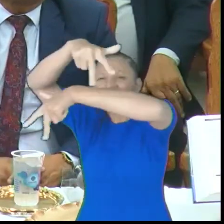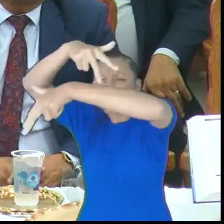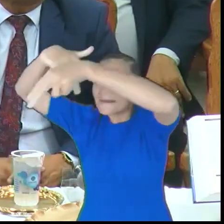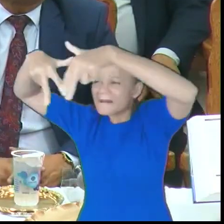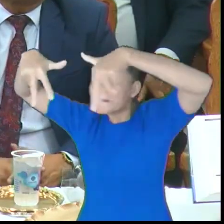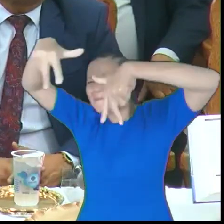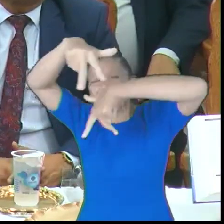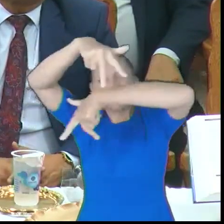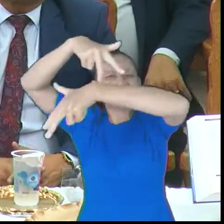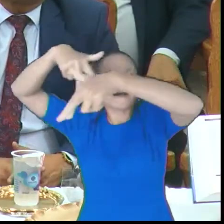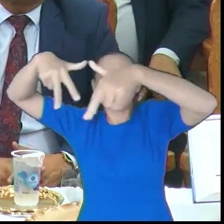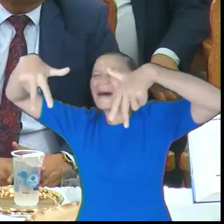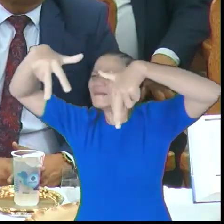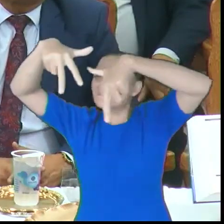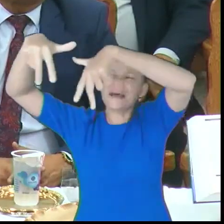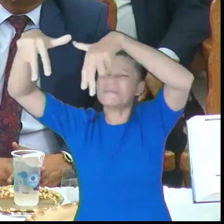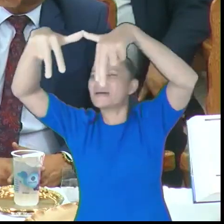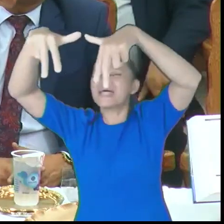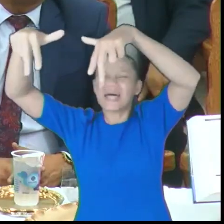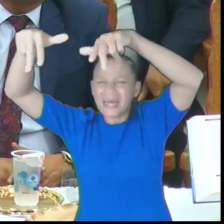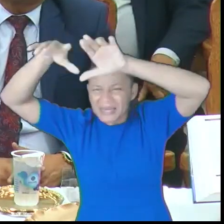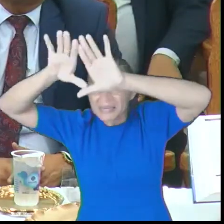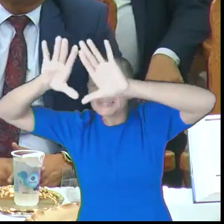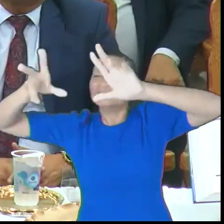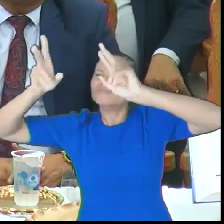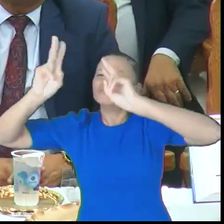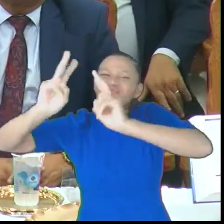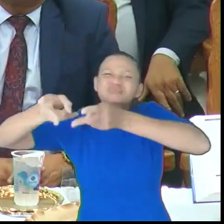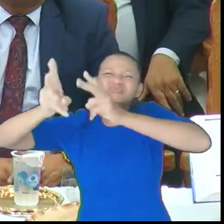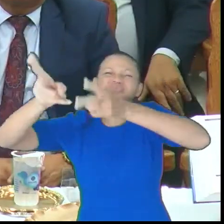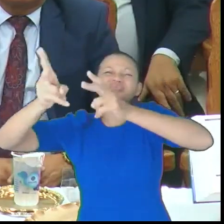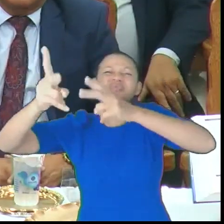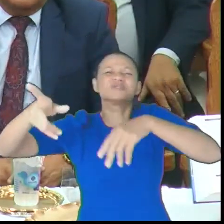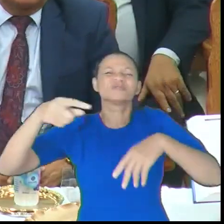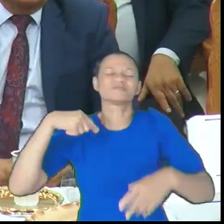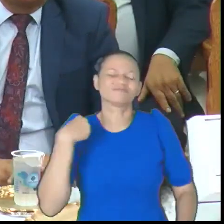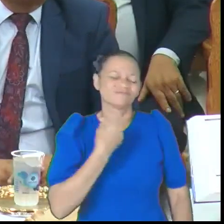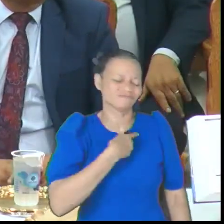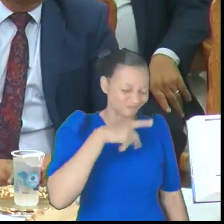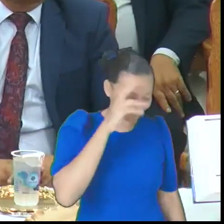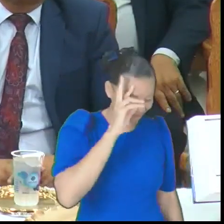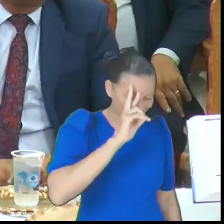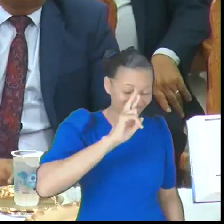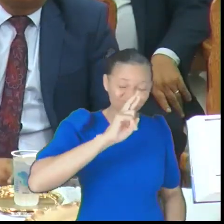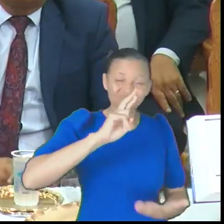estaremos sempre com nosso Senhor.